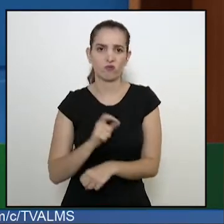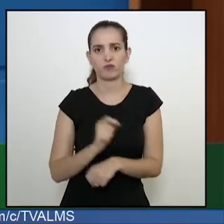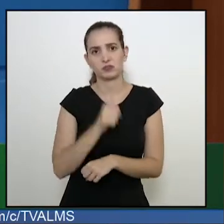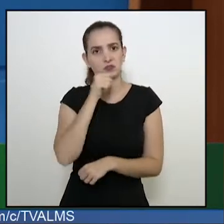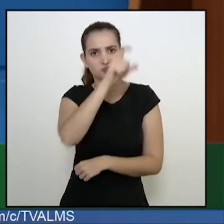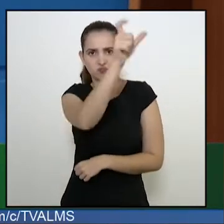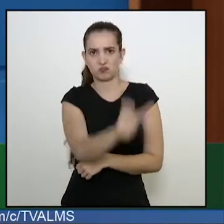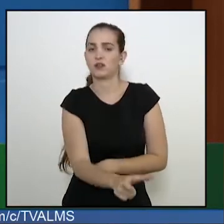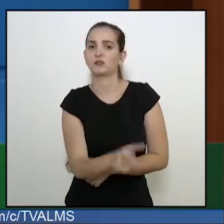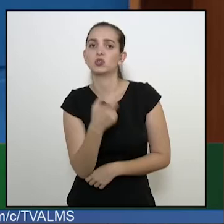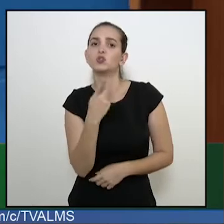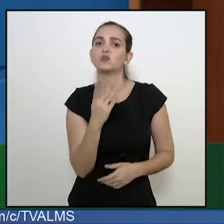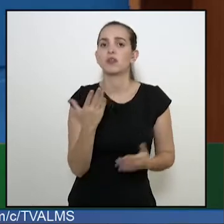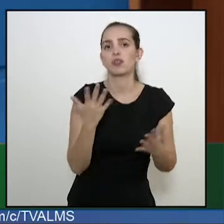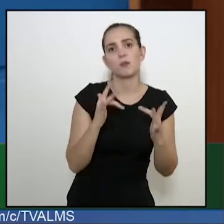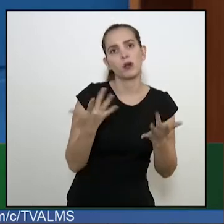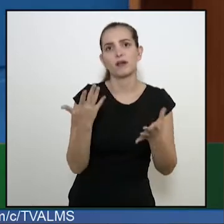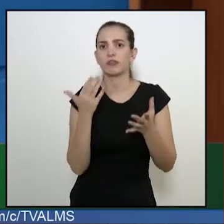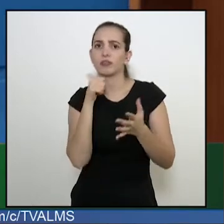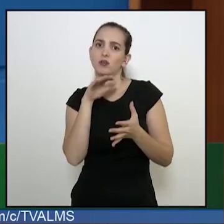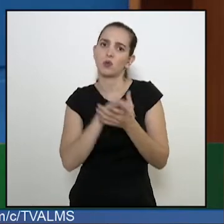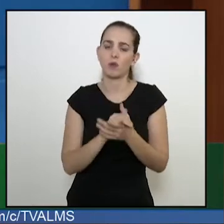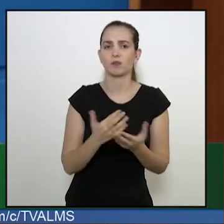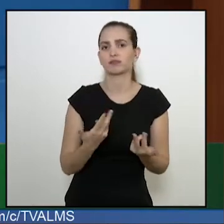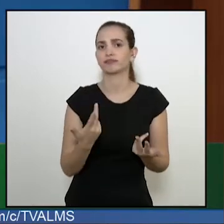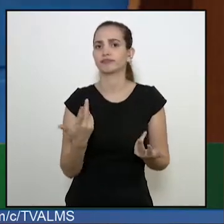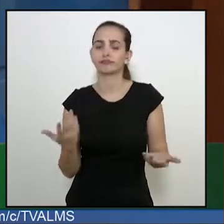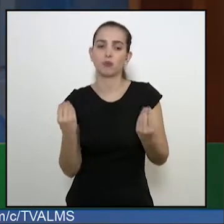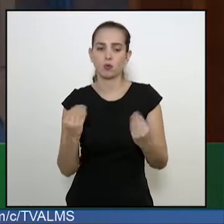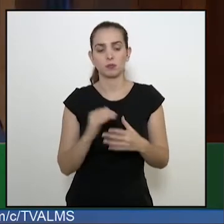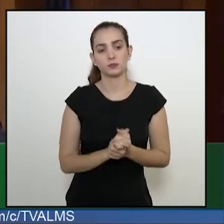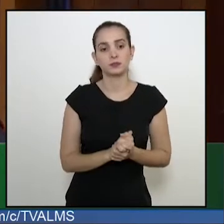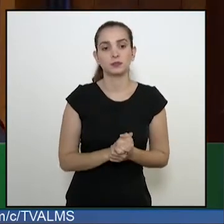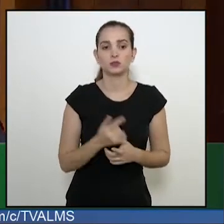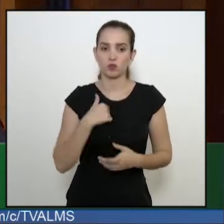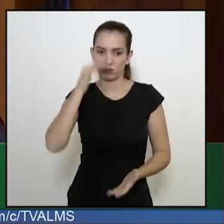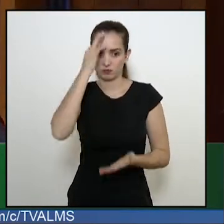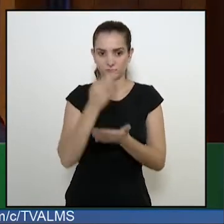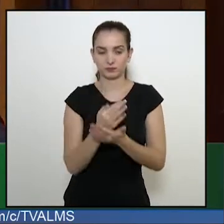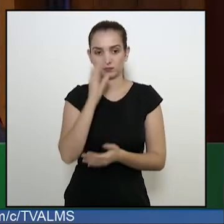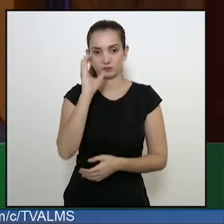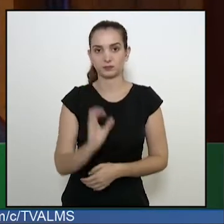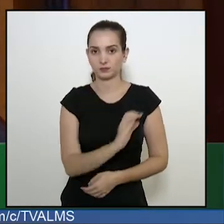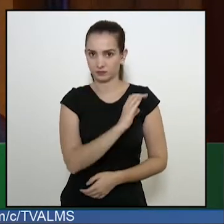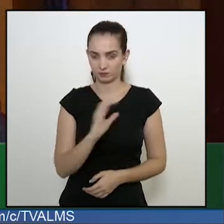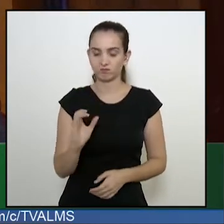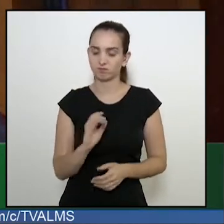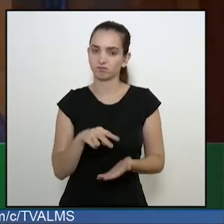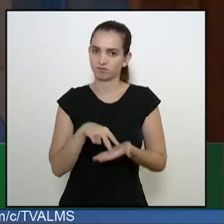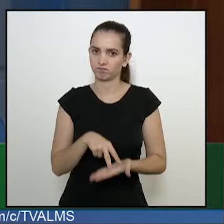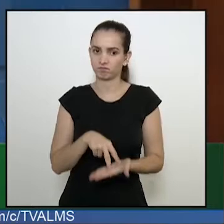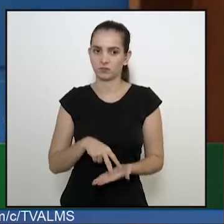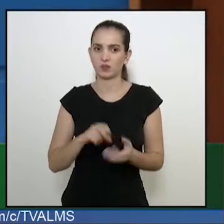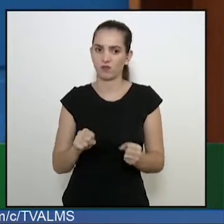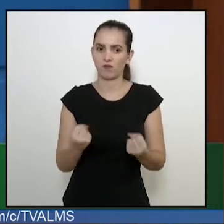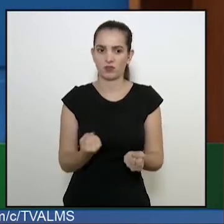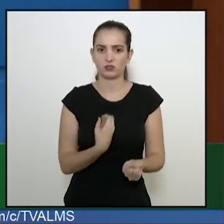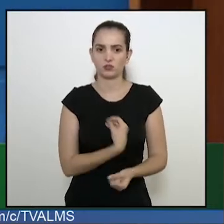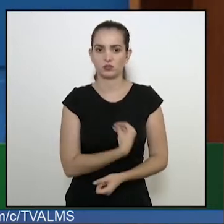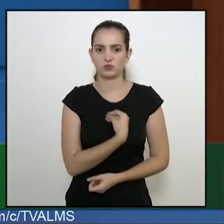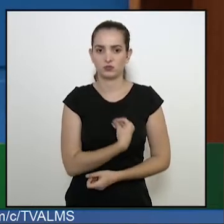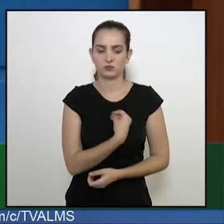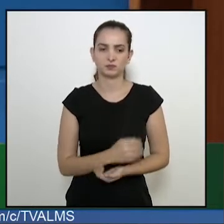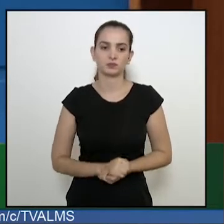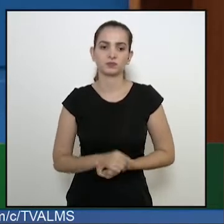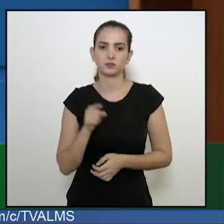suas companheiras. Então eu parabenizo Vossa Excelência por ser um cristão católico convicto que defende a vida